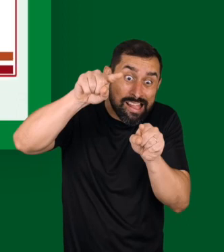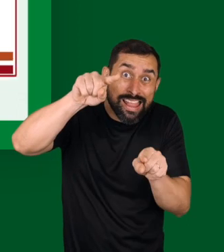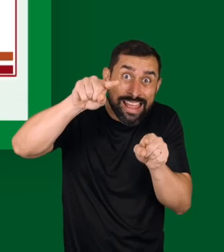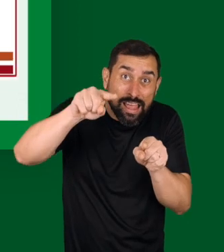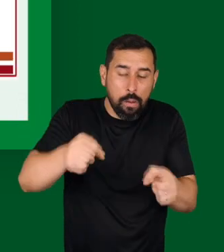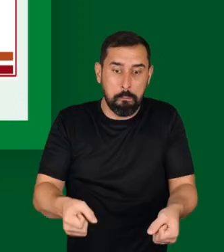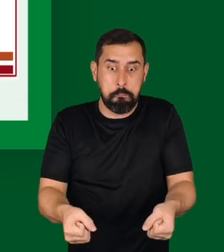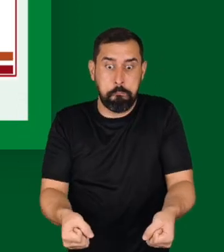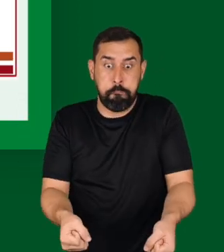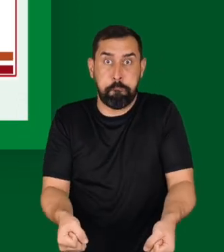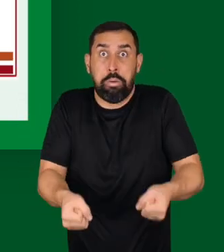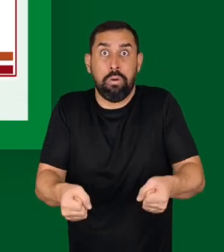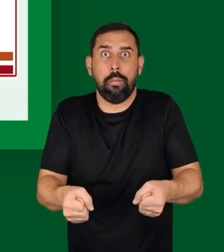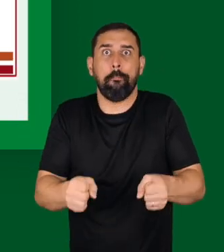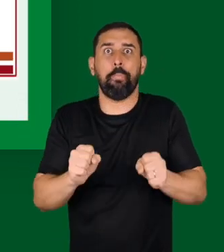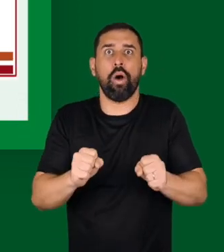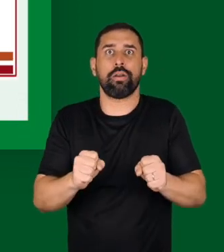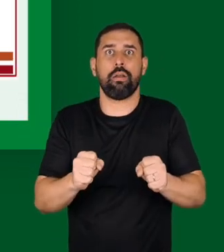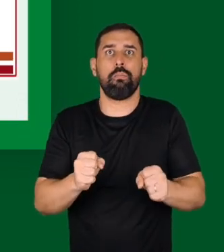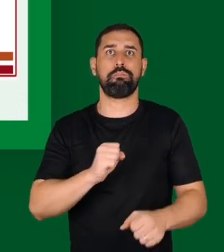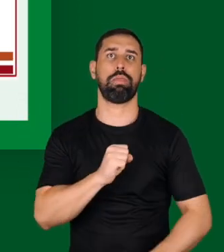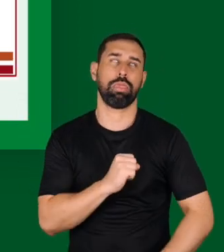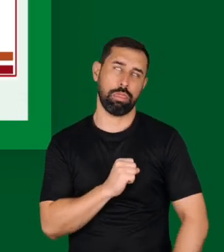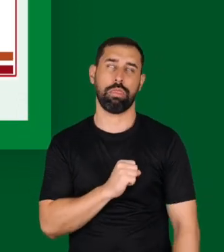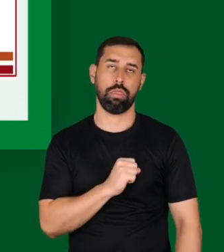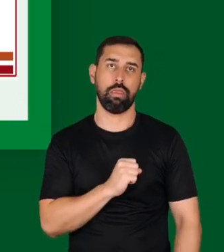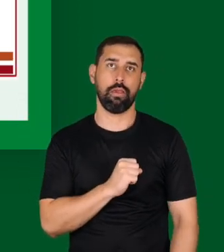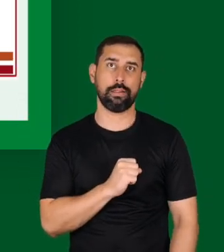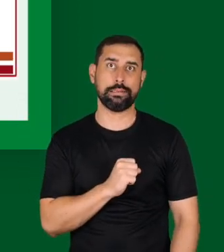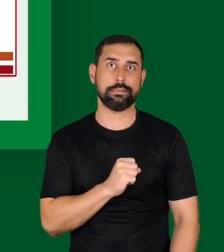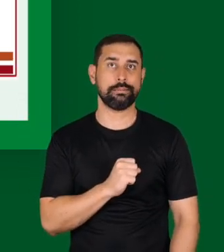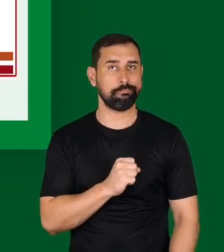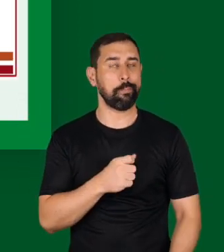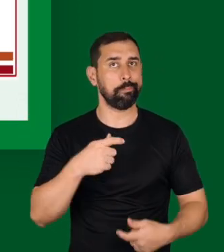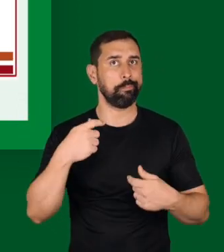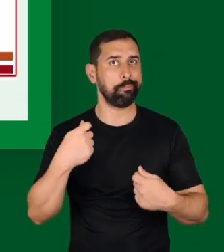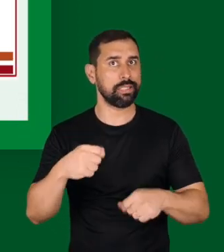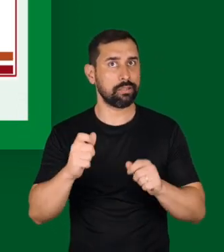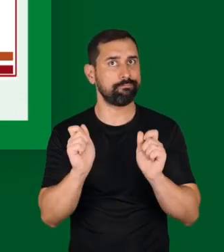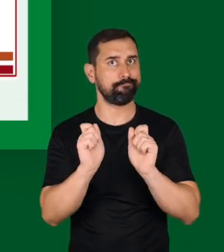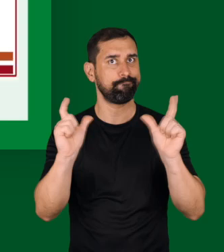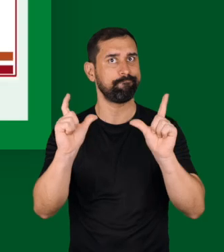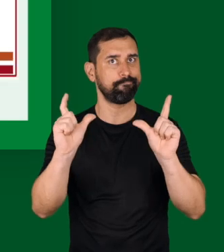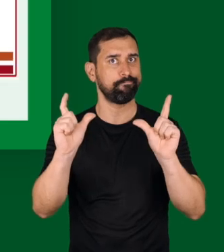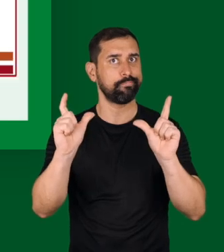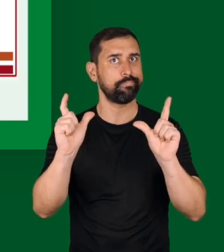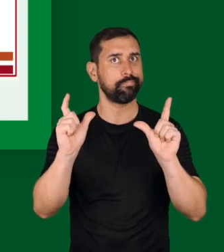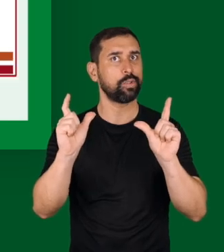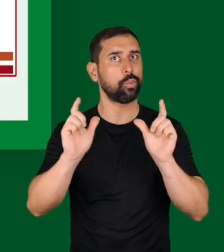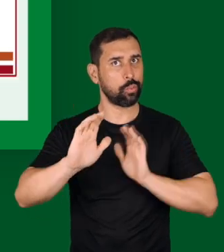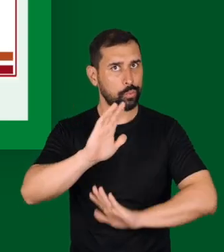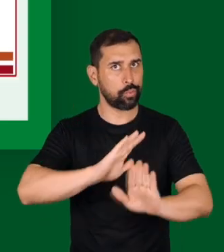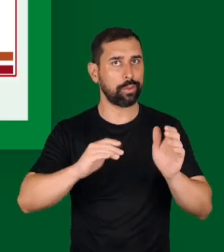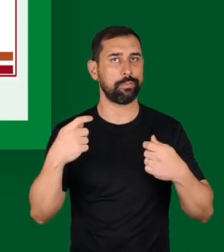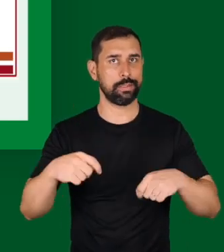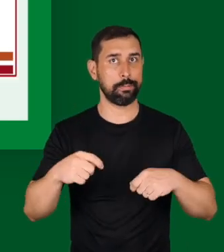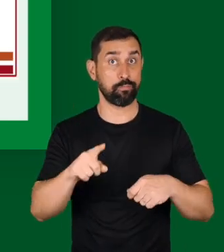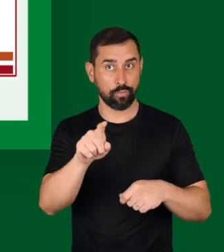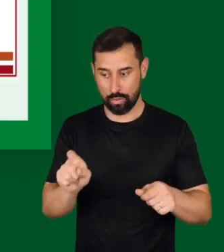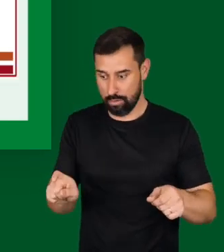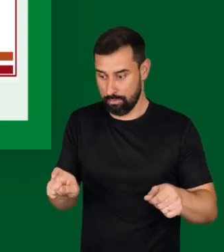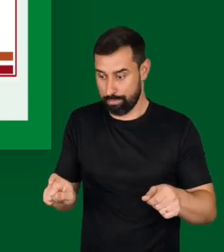pode induzir uma fibrilação ventricular. Então, é importante que você se ligue nisso. Você tem que apertar